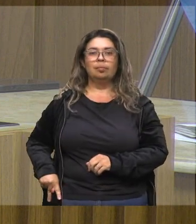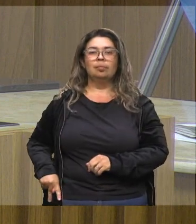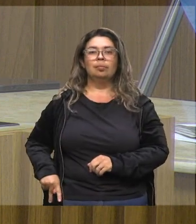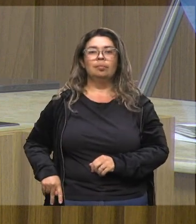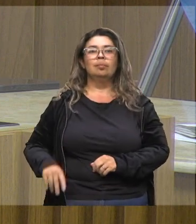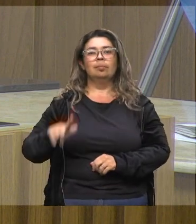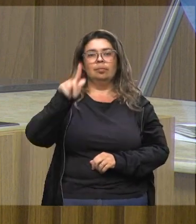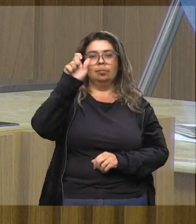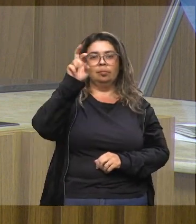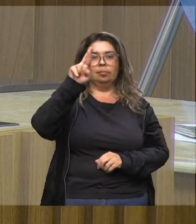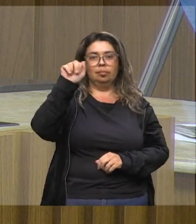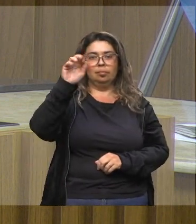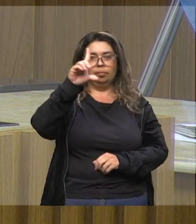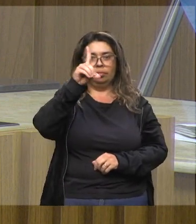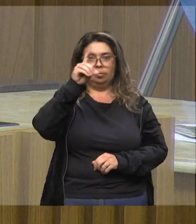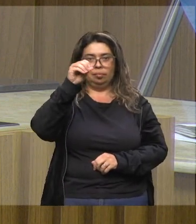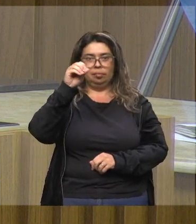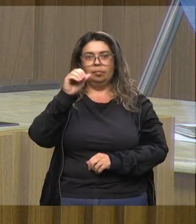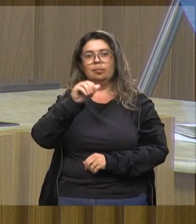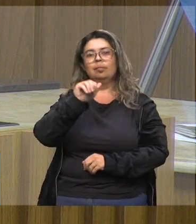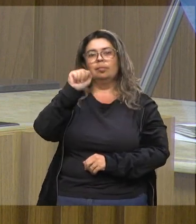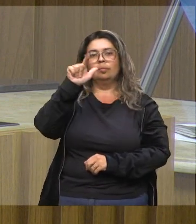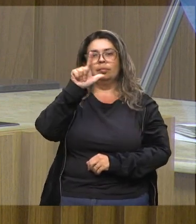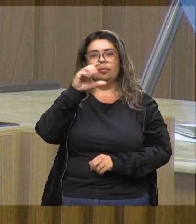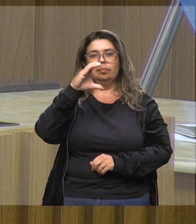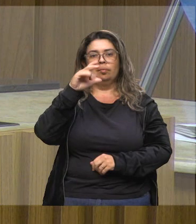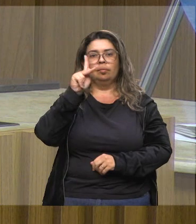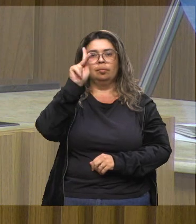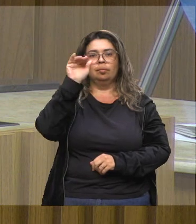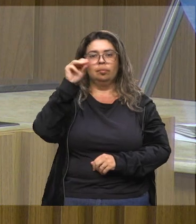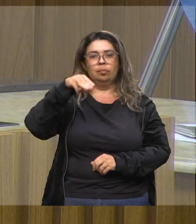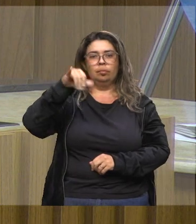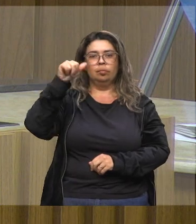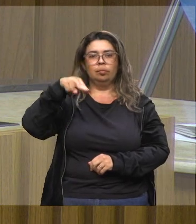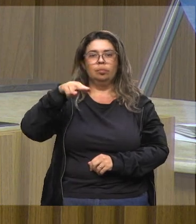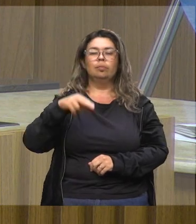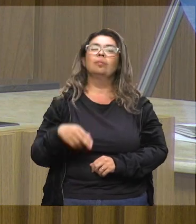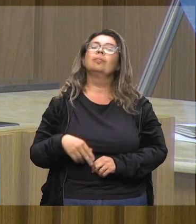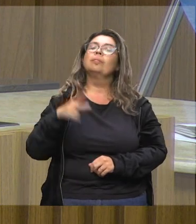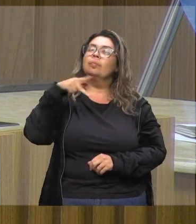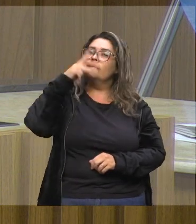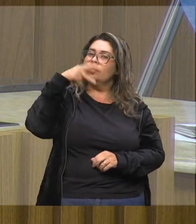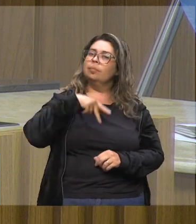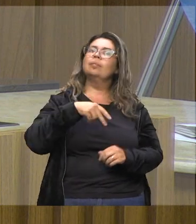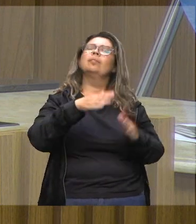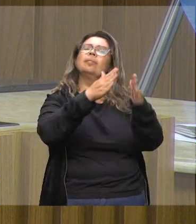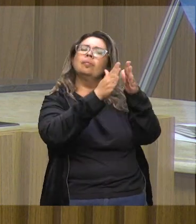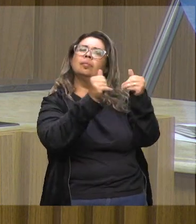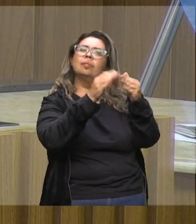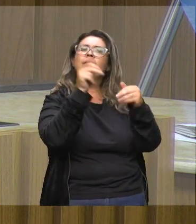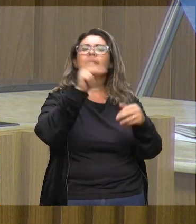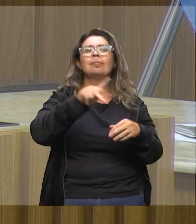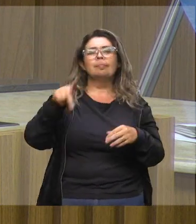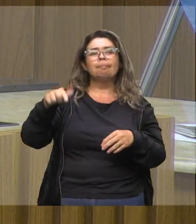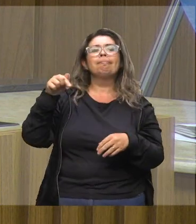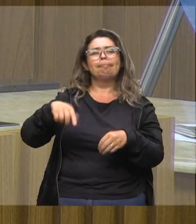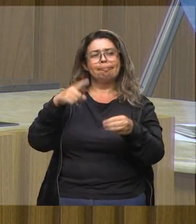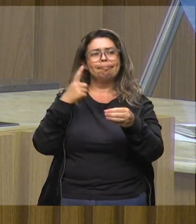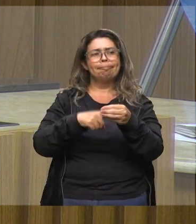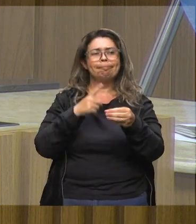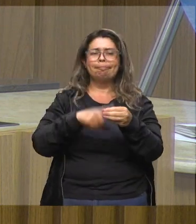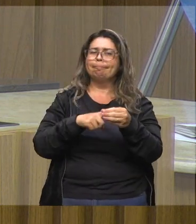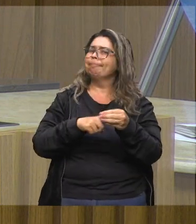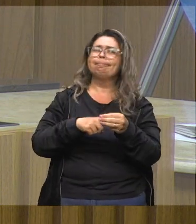o Geraldo Alckmin. Nós levamos a reivindicação dos professores, que aqui na nossa cidade o